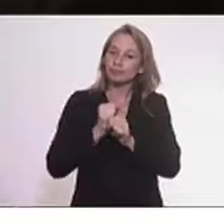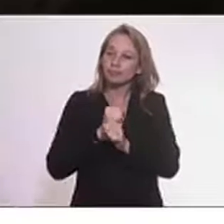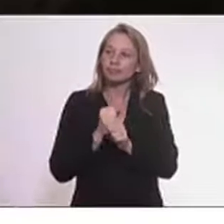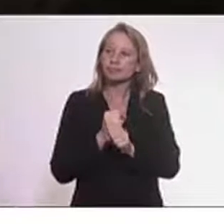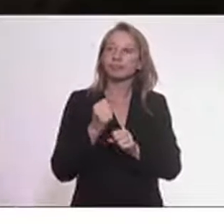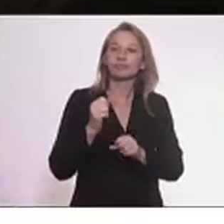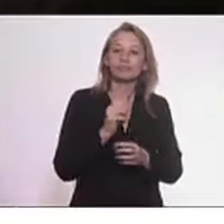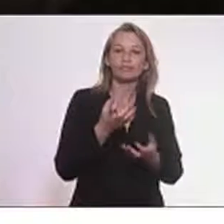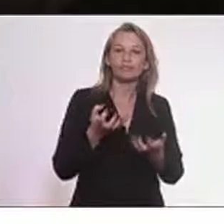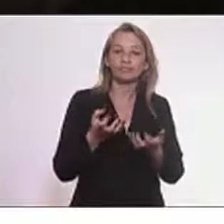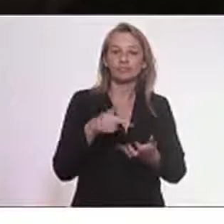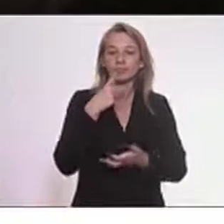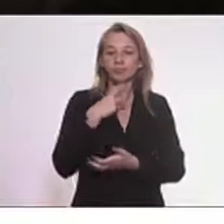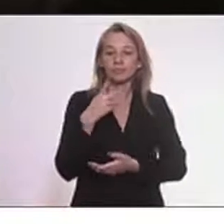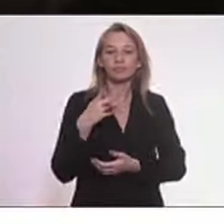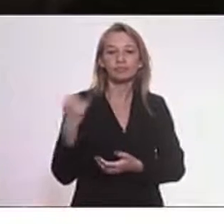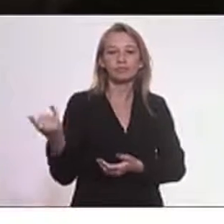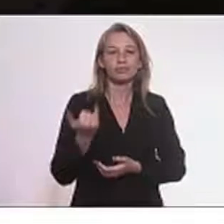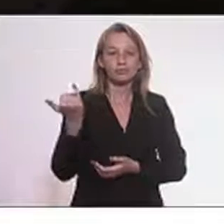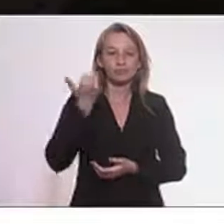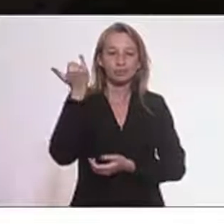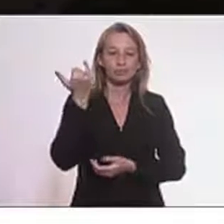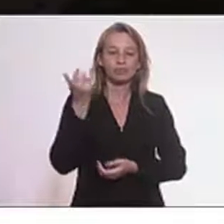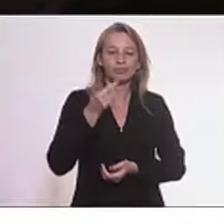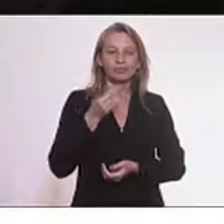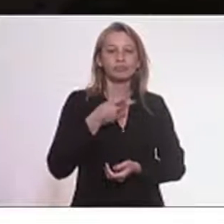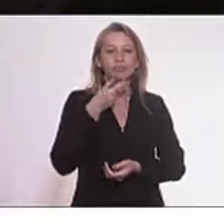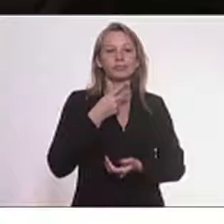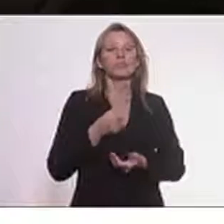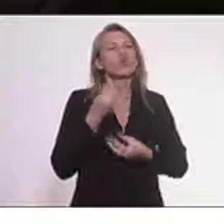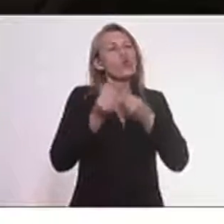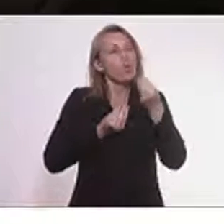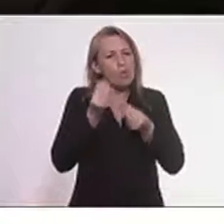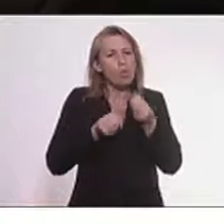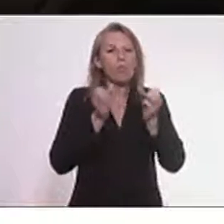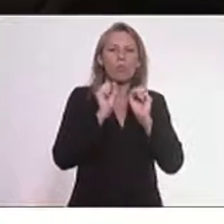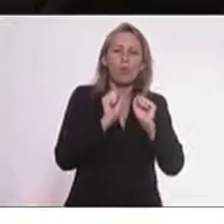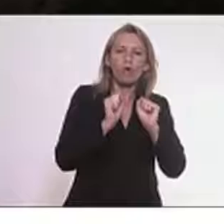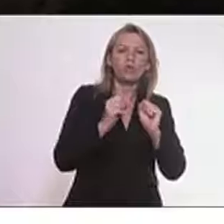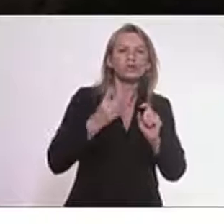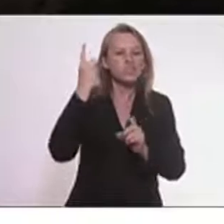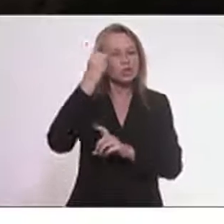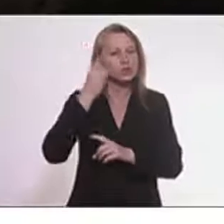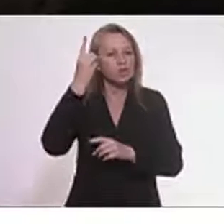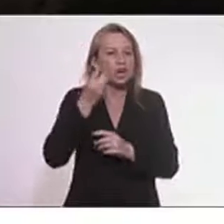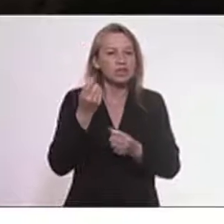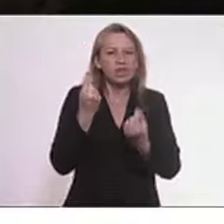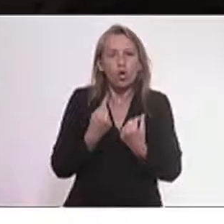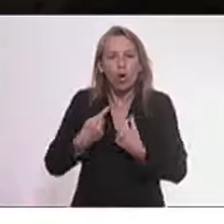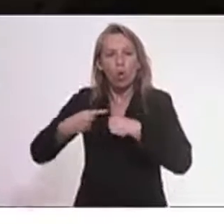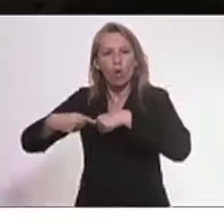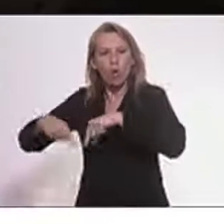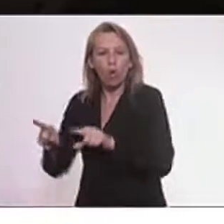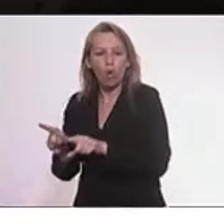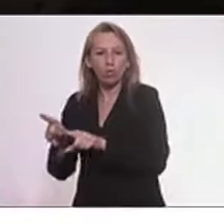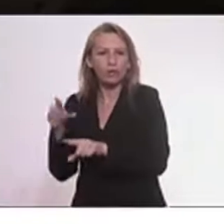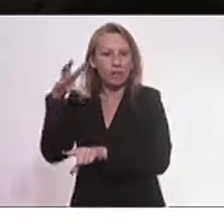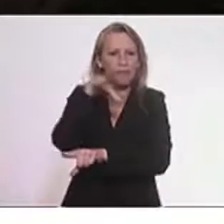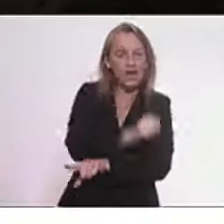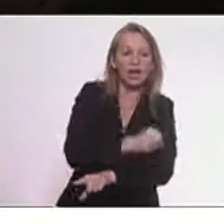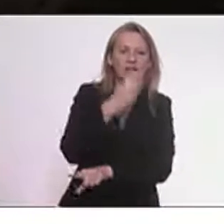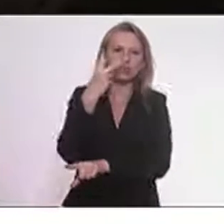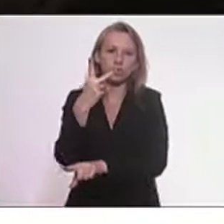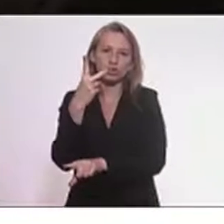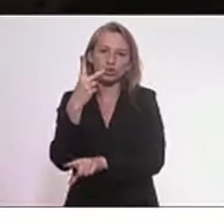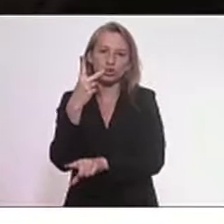sobre alguns pontos importantes. Presidente, como pode um deputado ser contra a chance de pegar mais de 2 milhões e